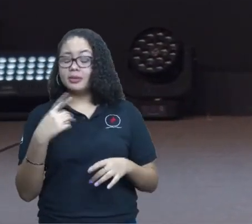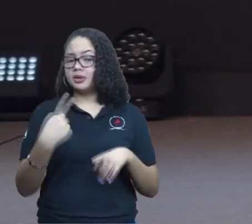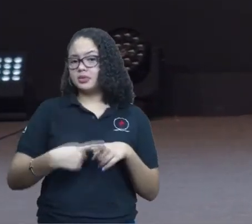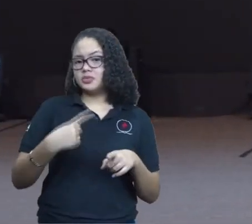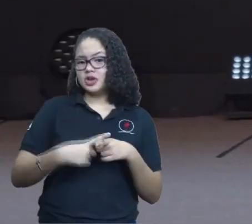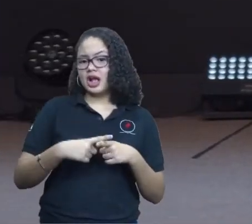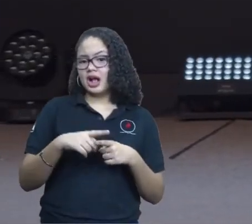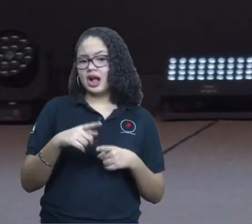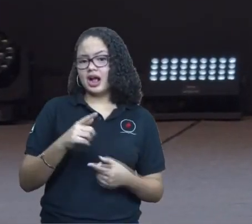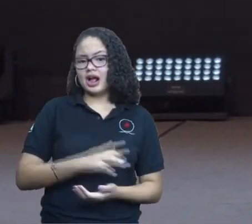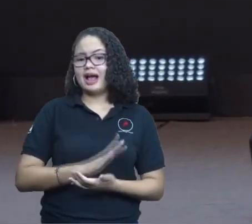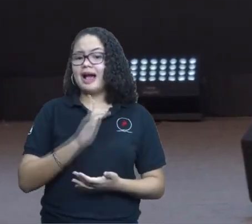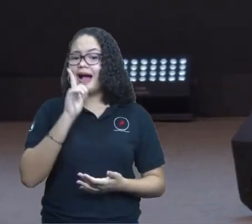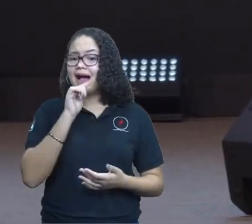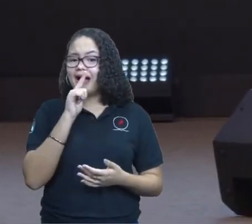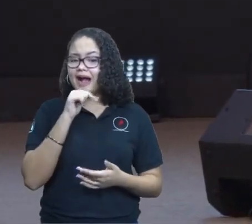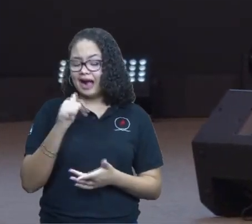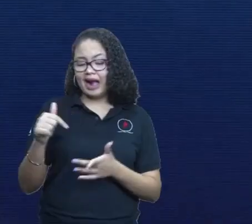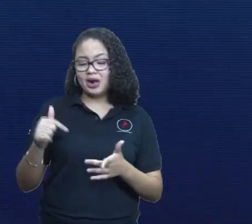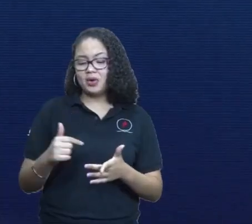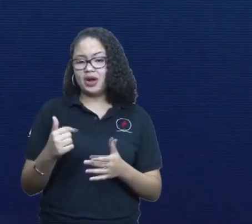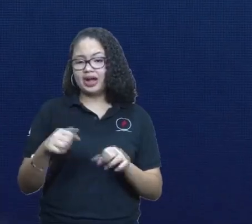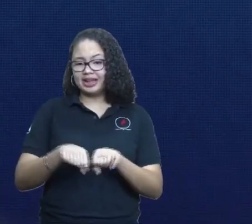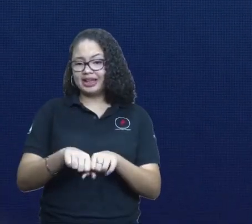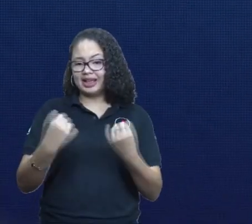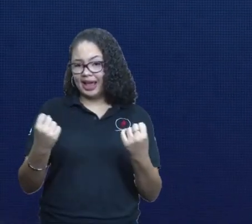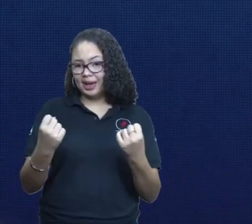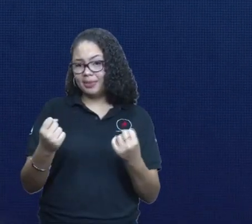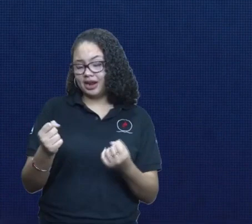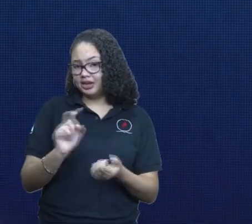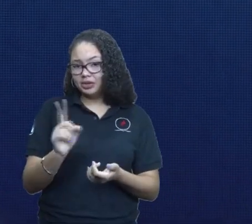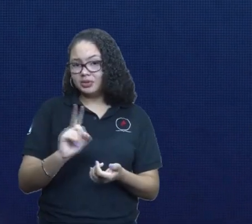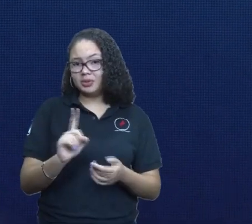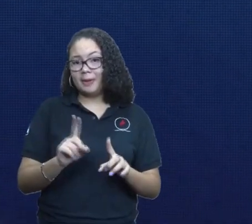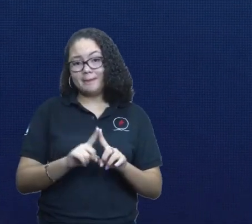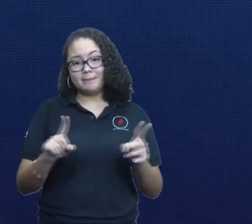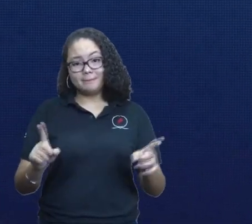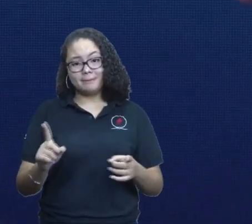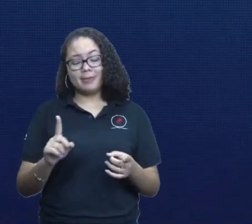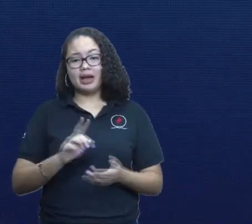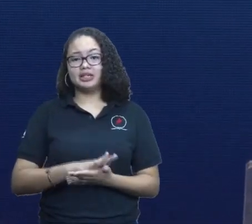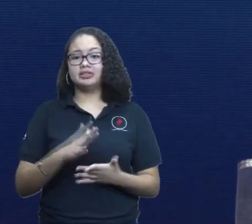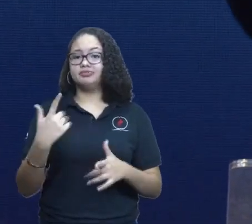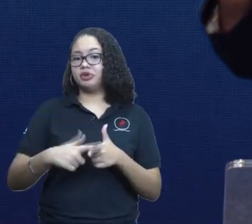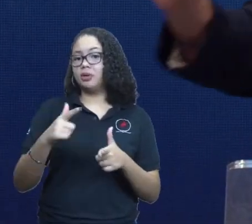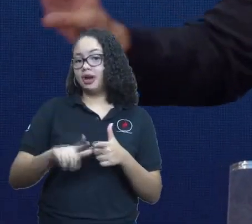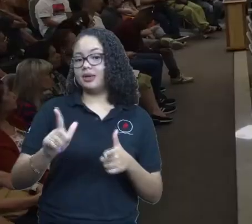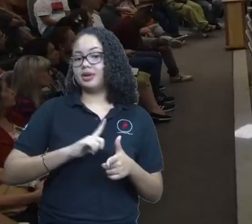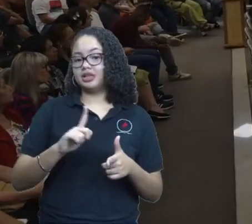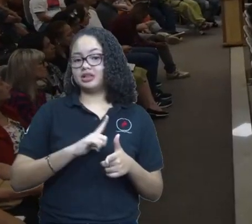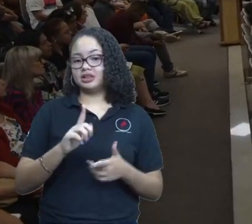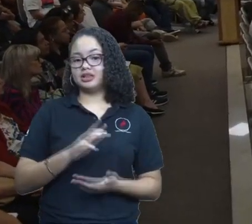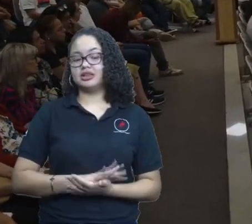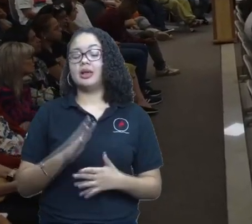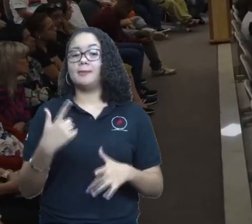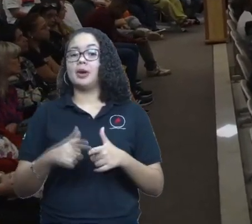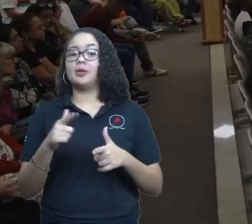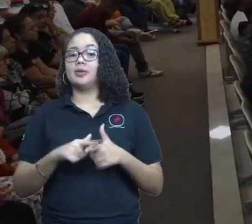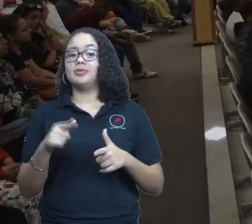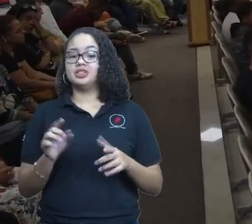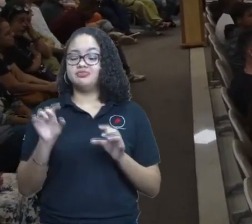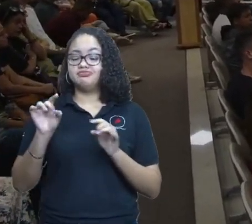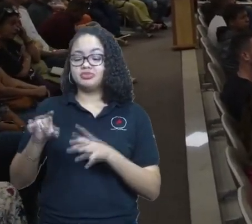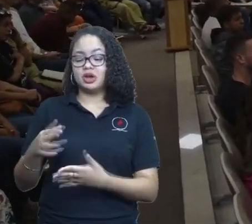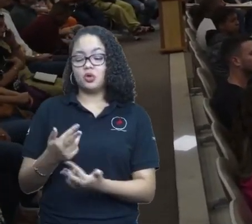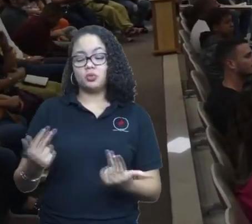a água não quebra o ferro é é mas enferruja problema de você deixar algumas coisas esquecidas